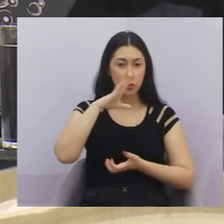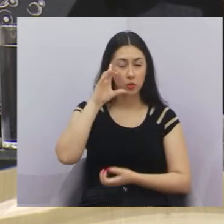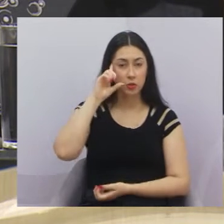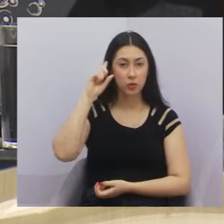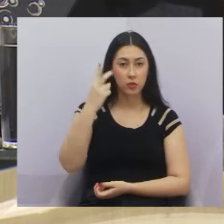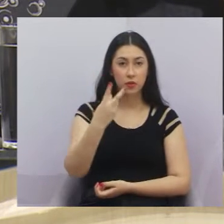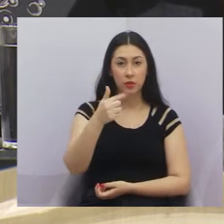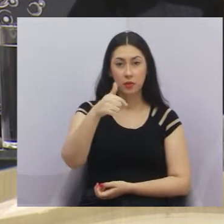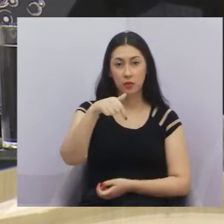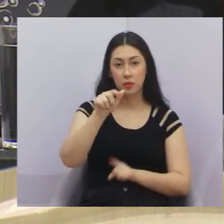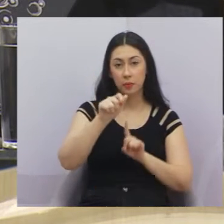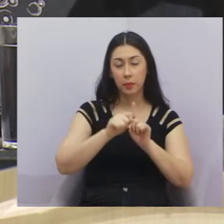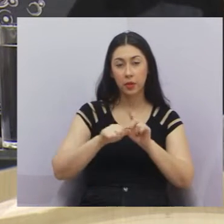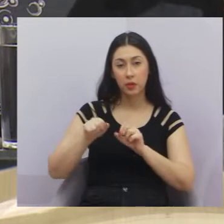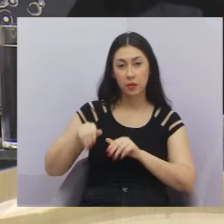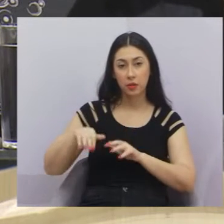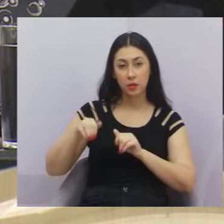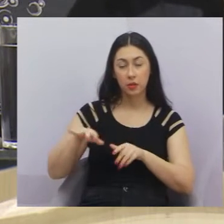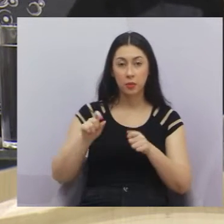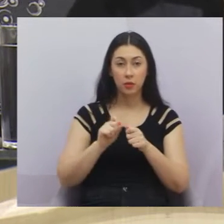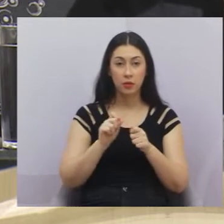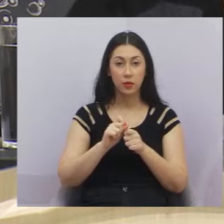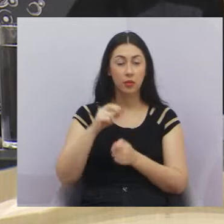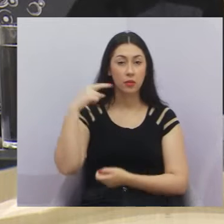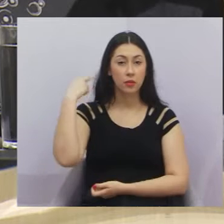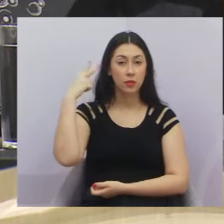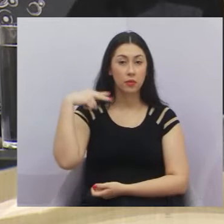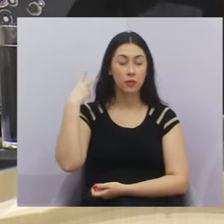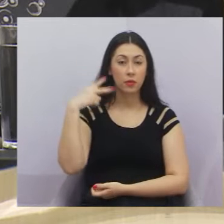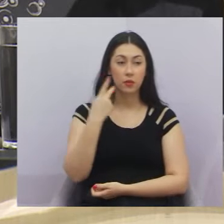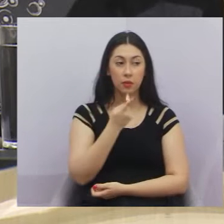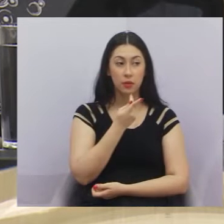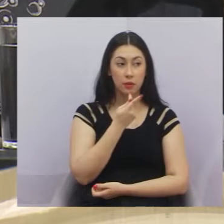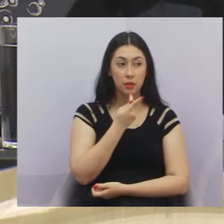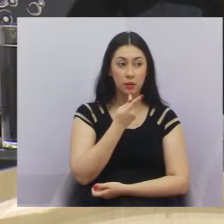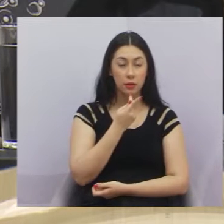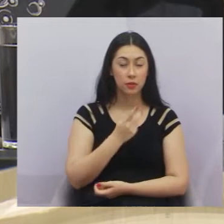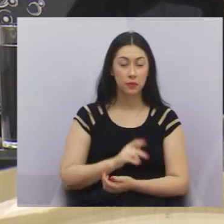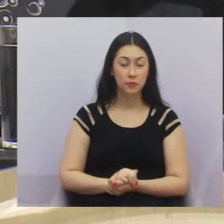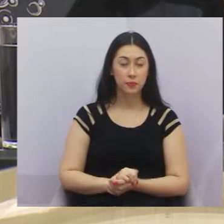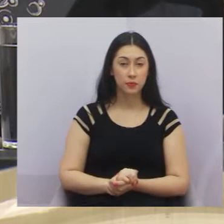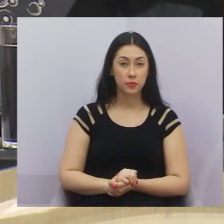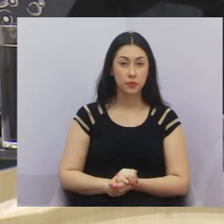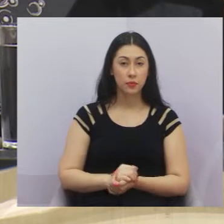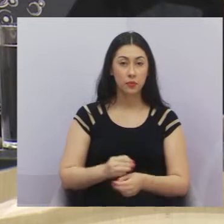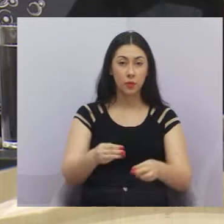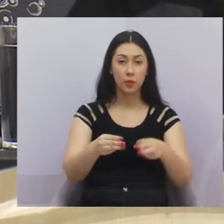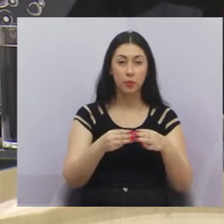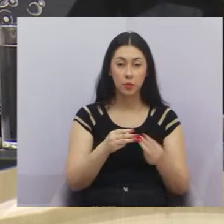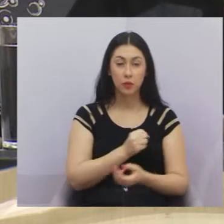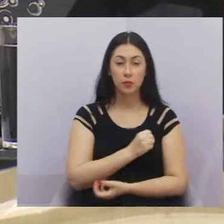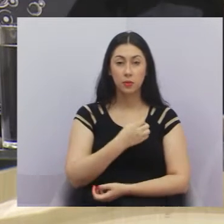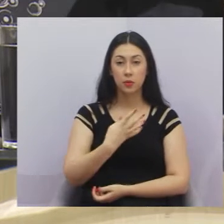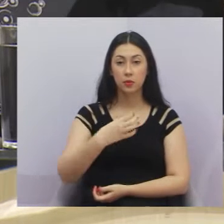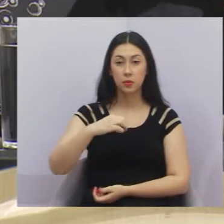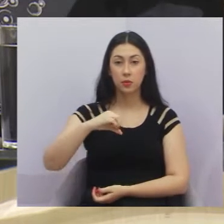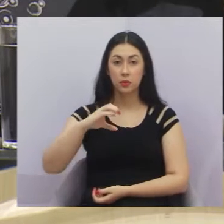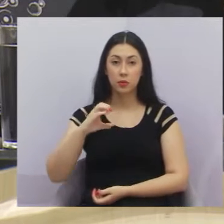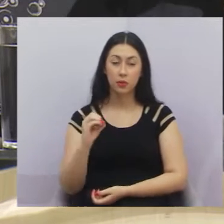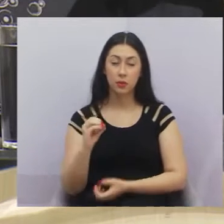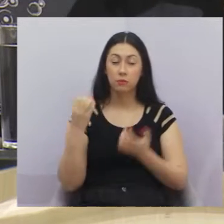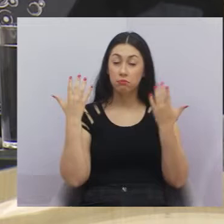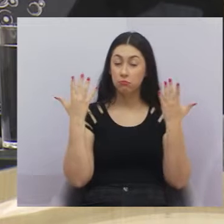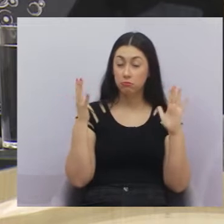27 de setembro. Autoria, Hernani Barreto. Moção 490. Moção